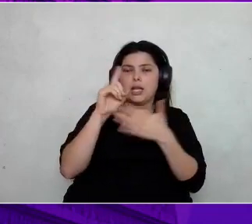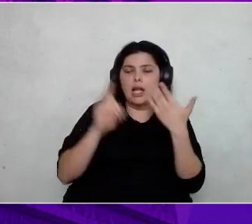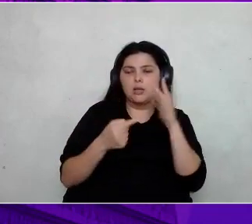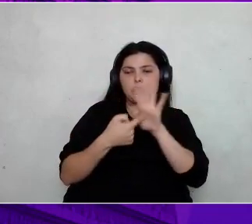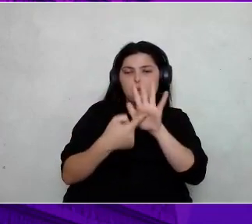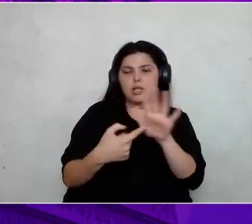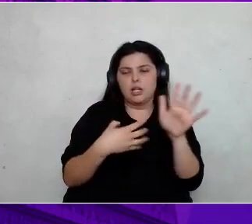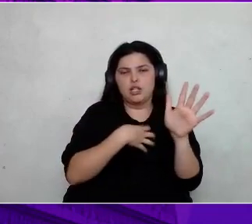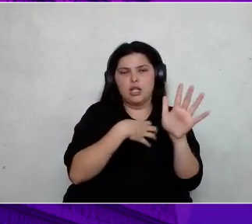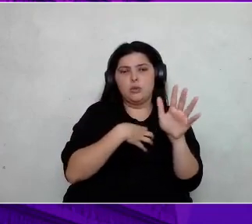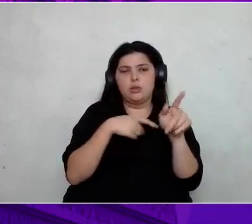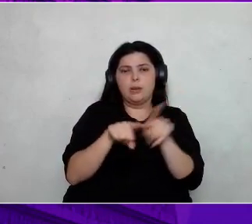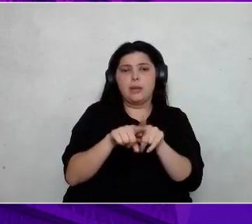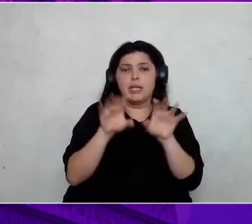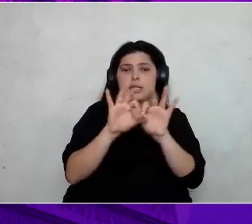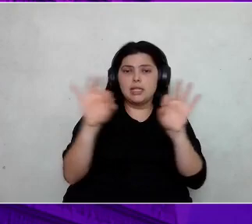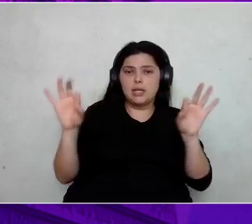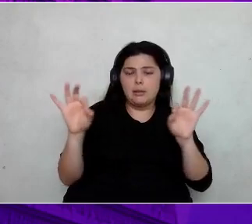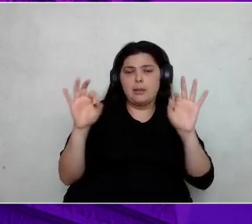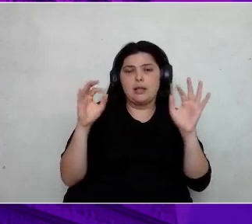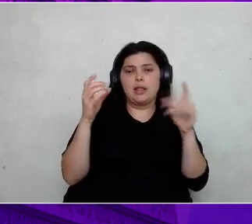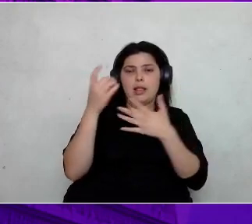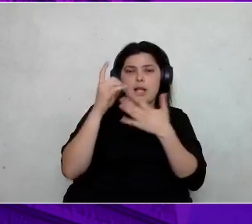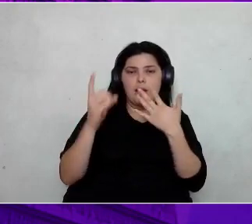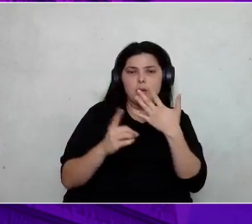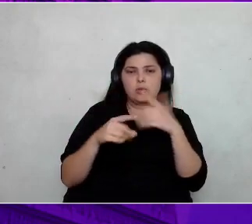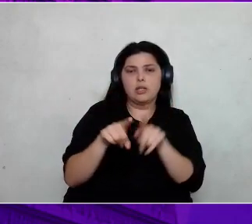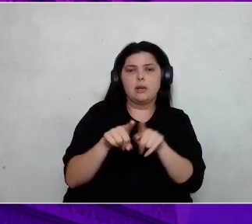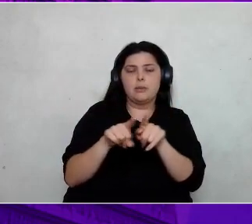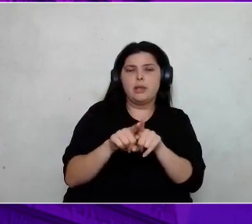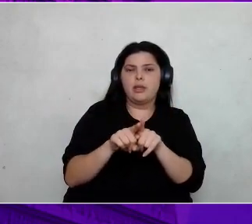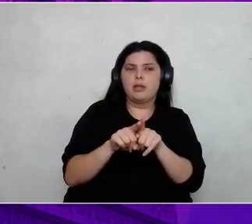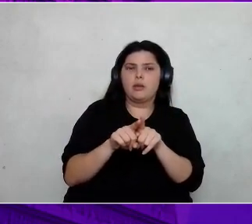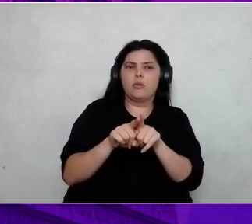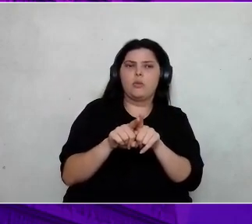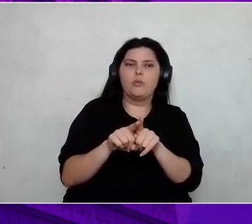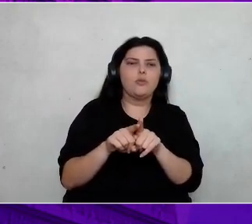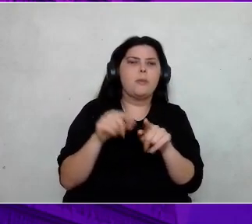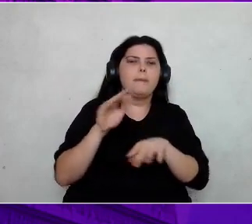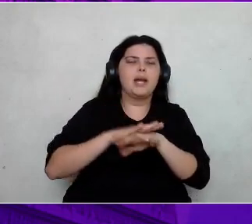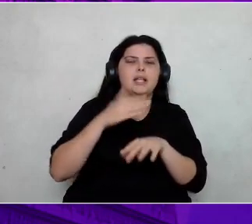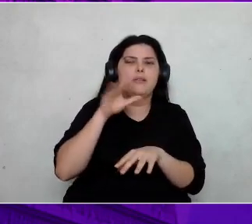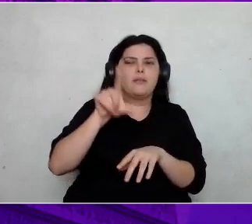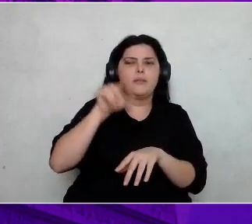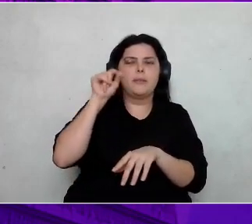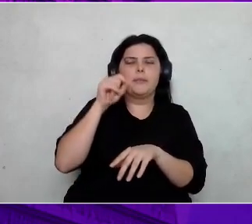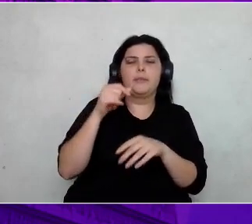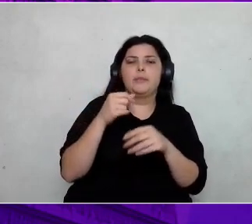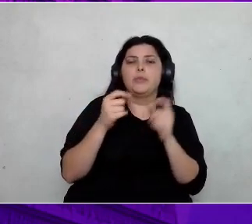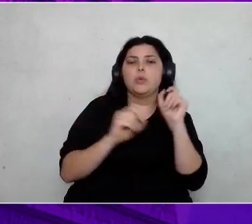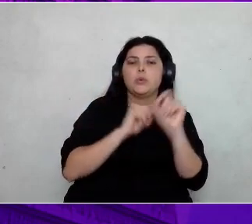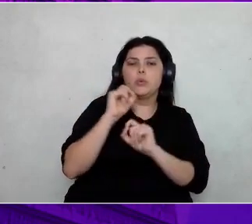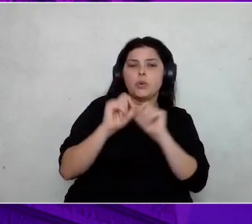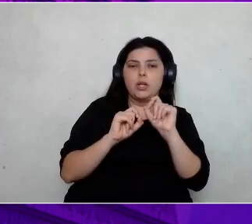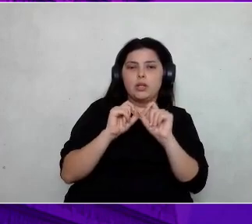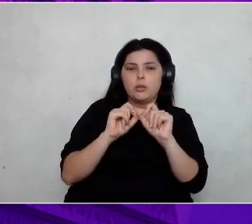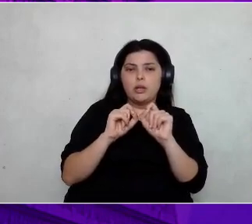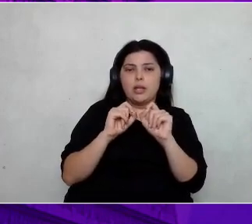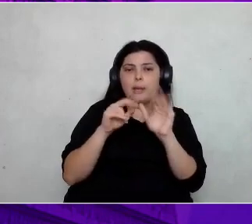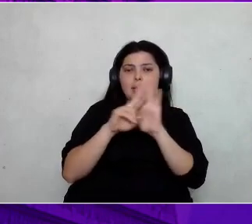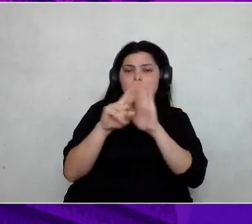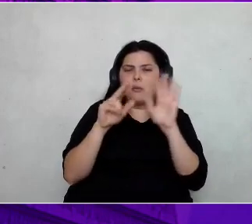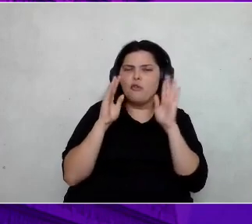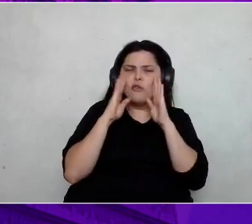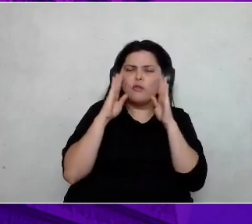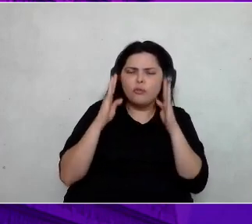visual simples dos dados. Ou o grande favorito, o top favorito, é uma representação precisa dos dados. Eu não